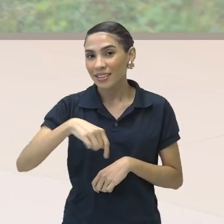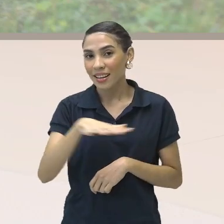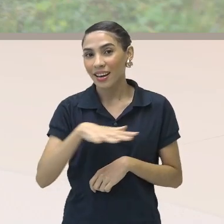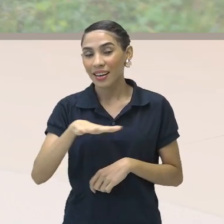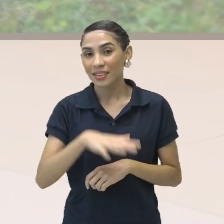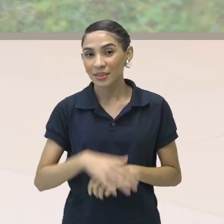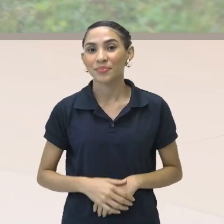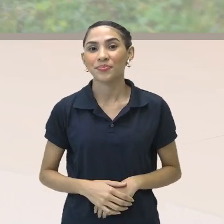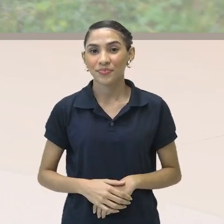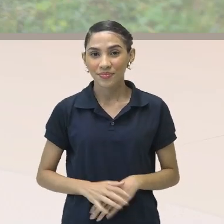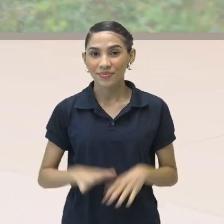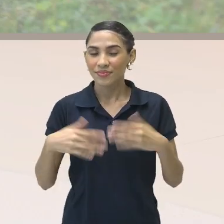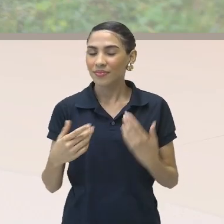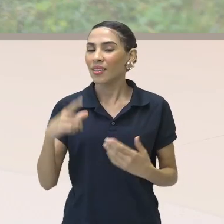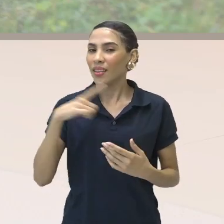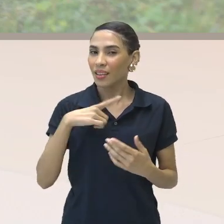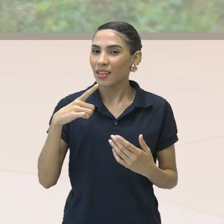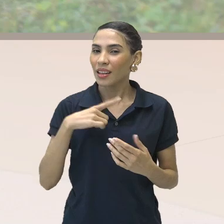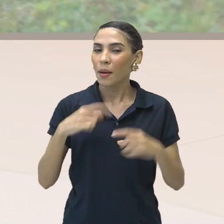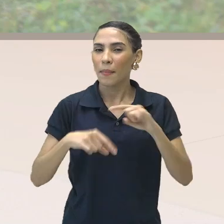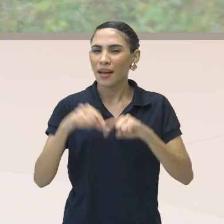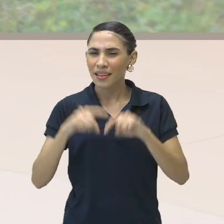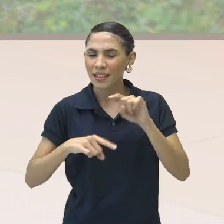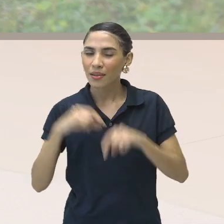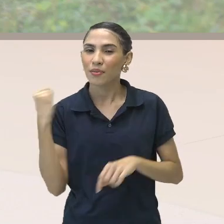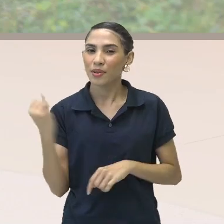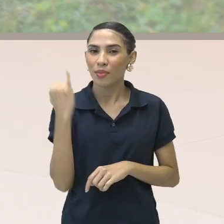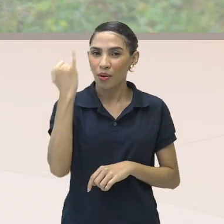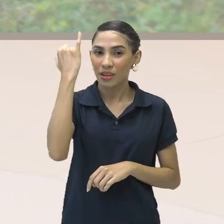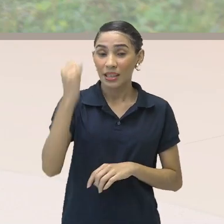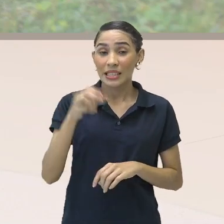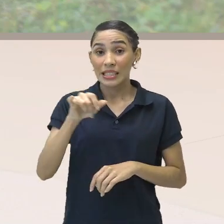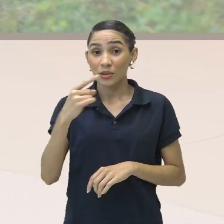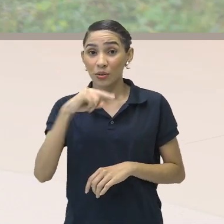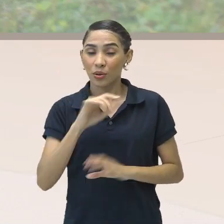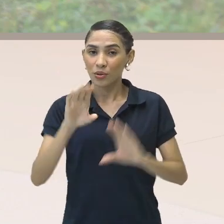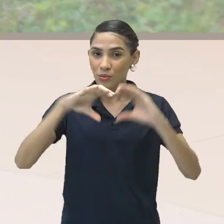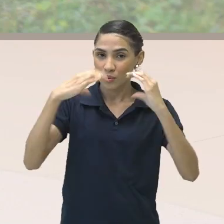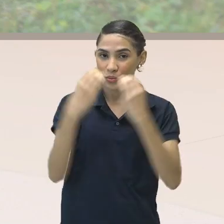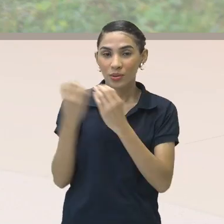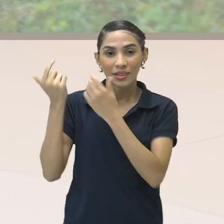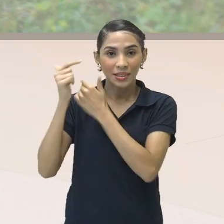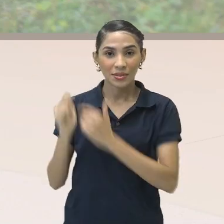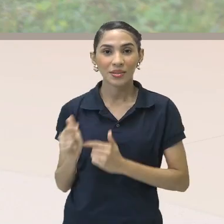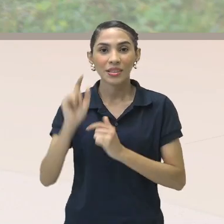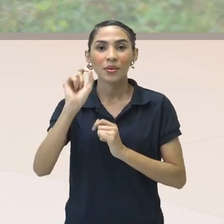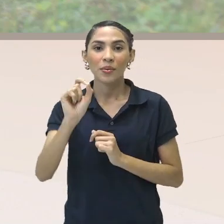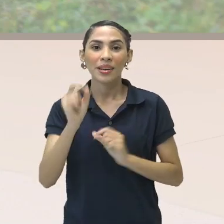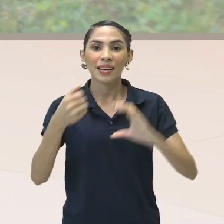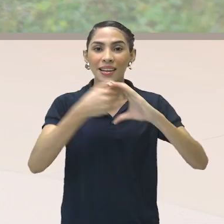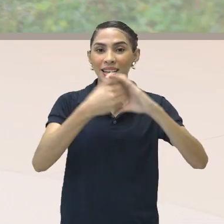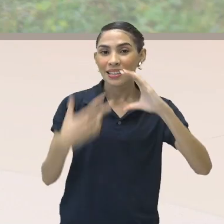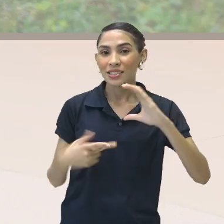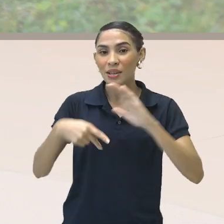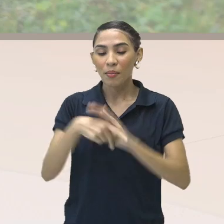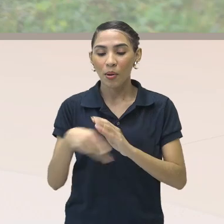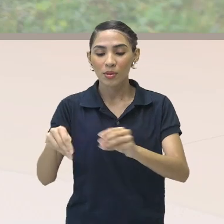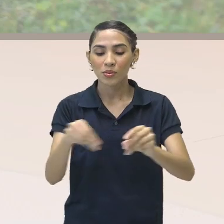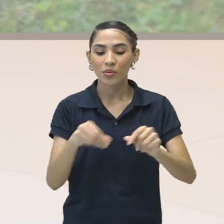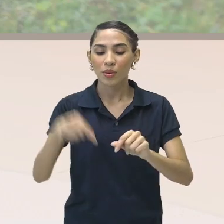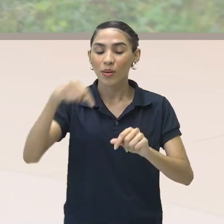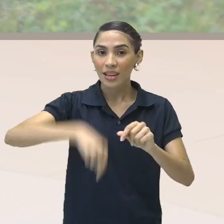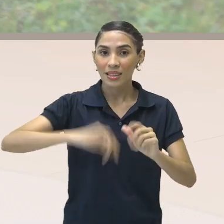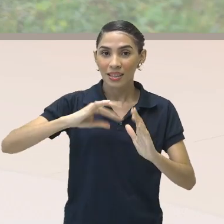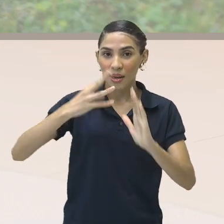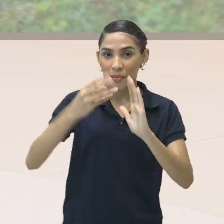região. Tem um elemento muito interessante, pessoal, quando a gente fala de comunidades tradicionais, que é as próprias características do solo aqui na